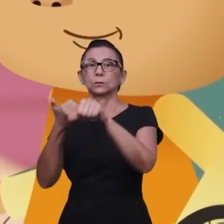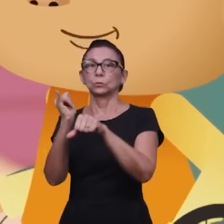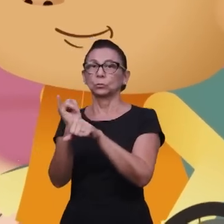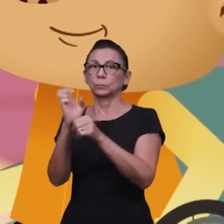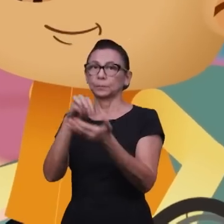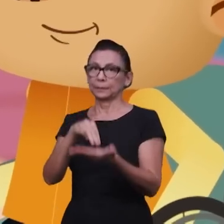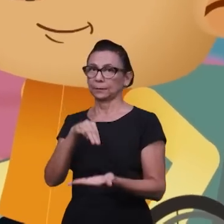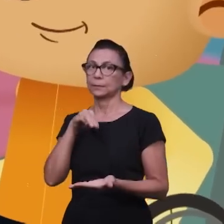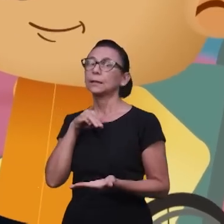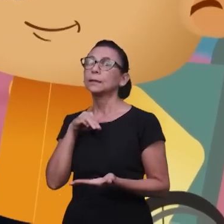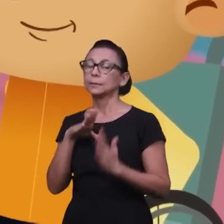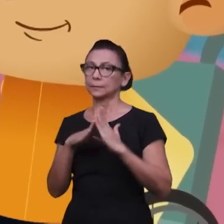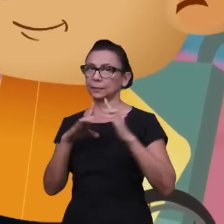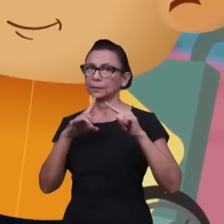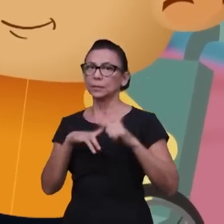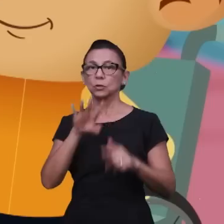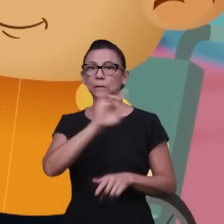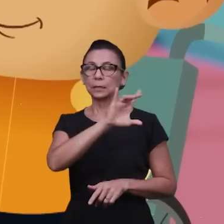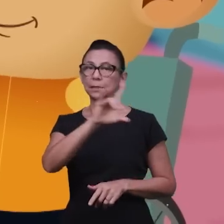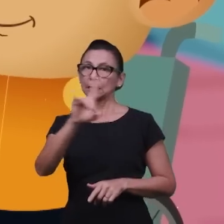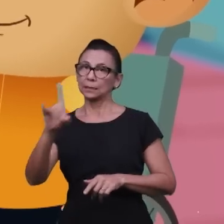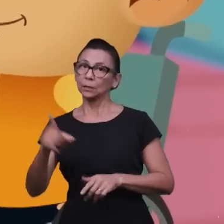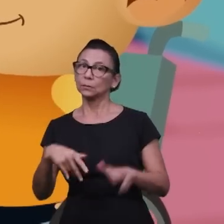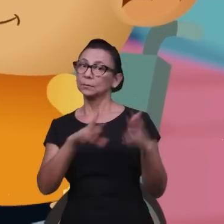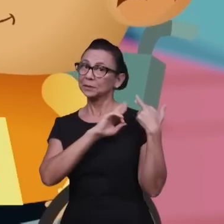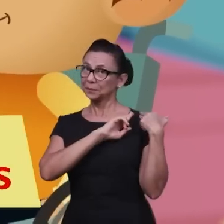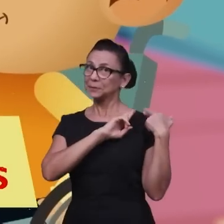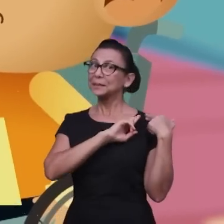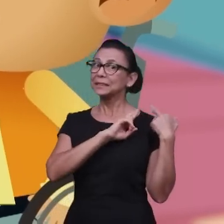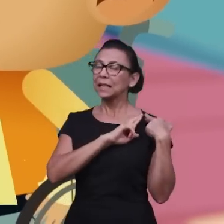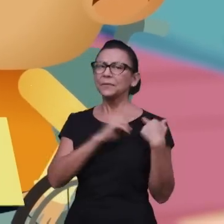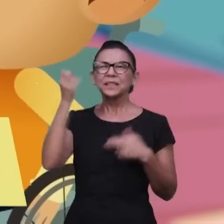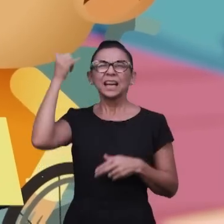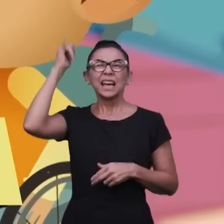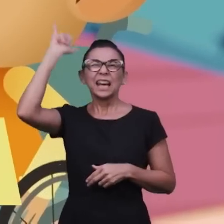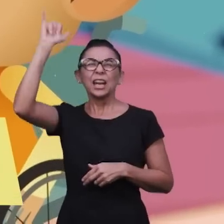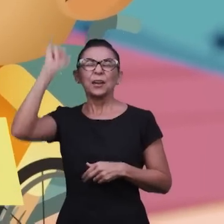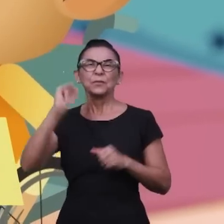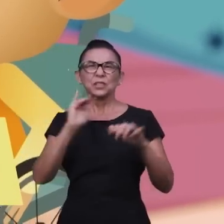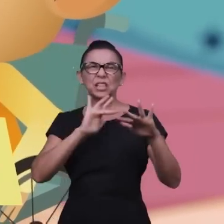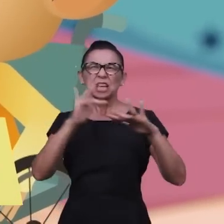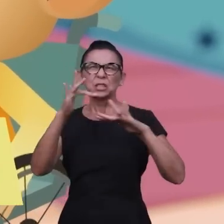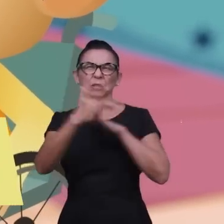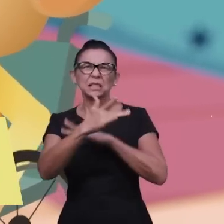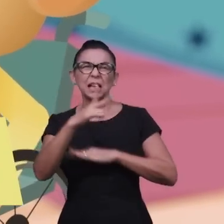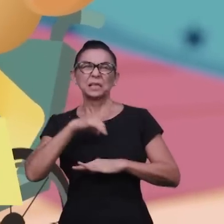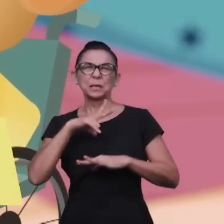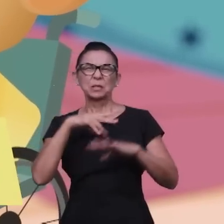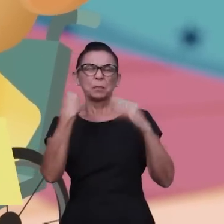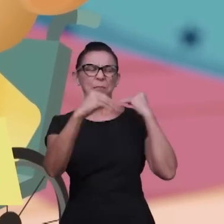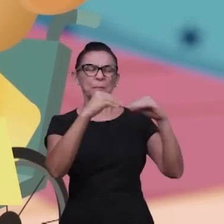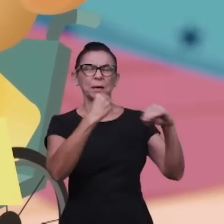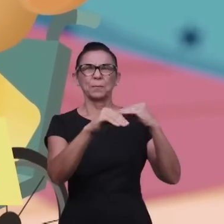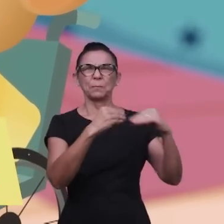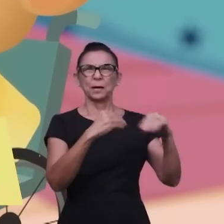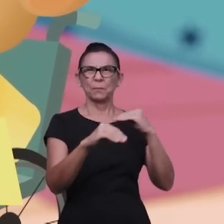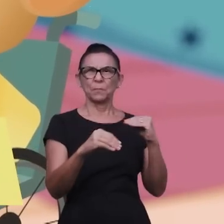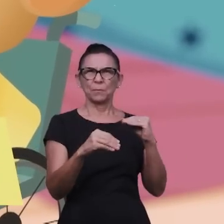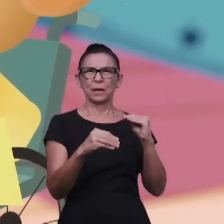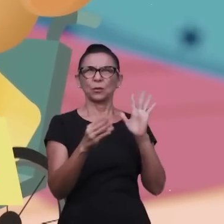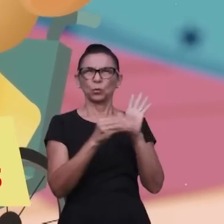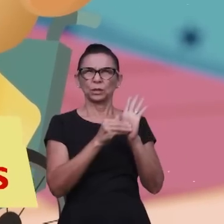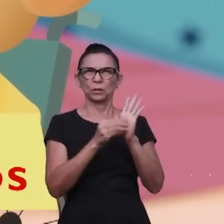Os compartilhamentos ajudam a impulsionar o conteúdo e alcançar milhares de vidas. Puxa, vou dar o